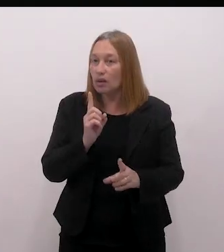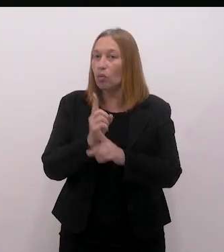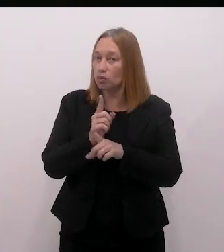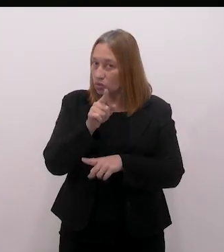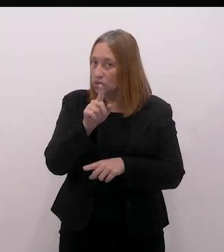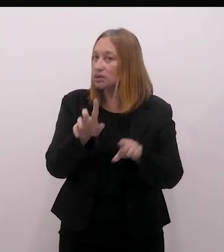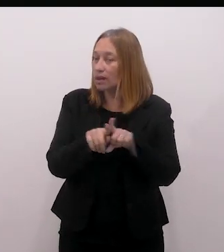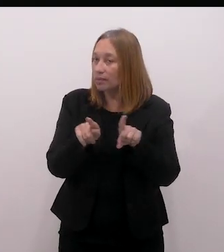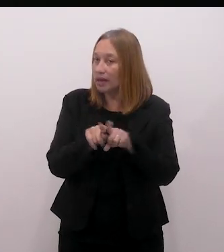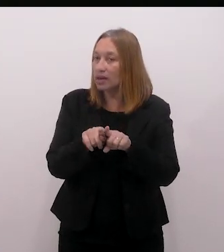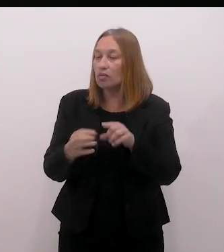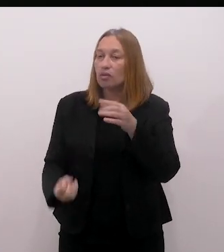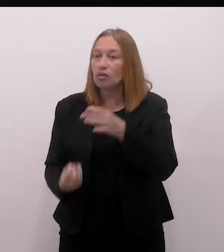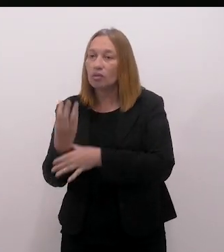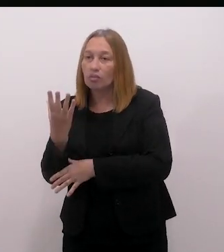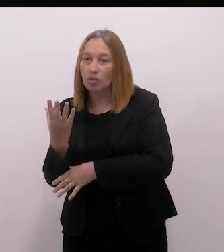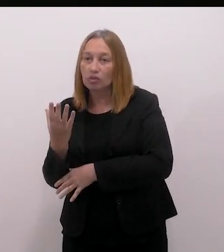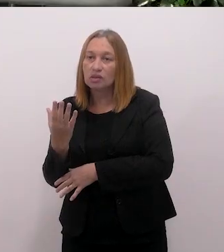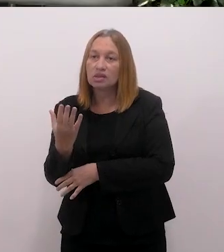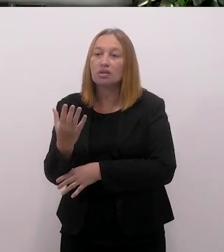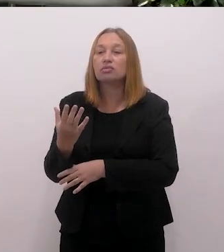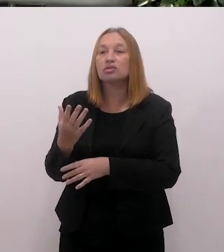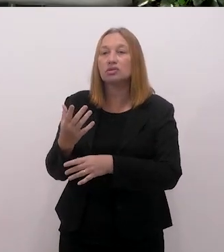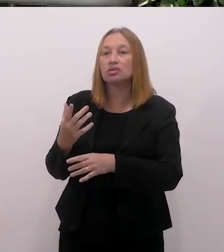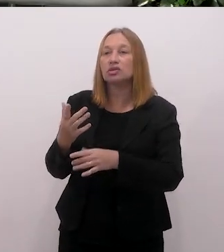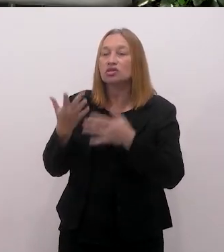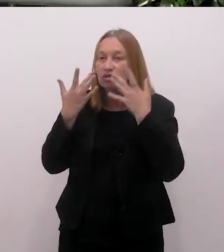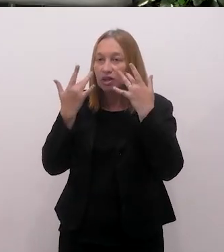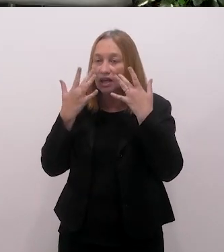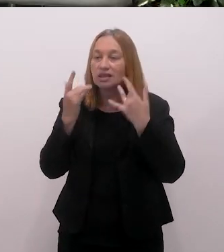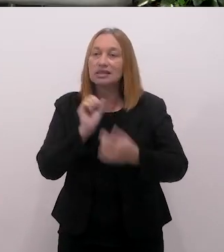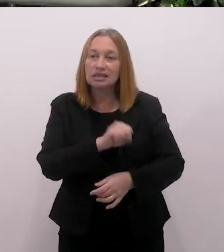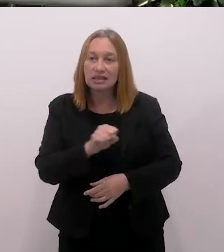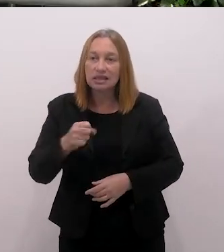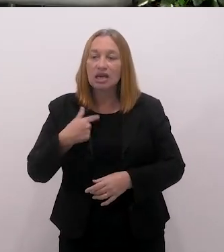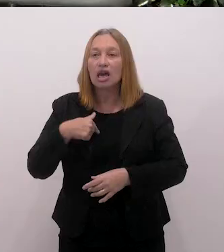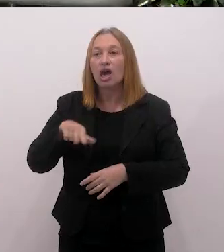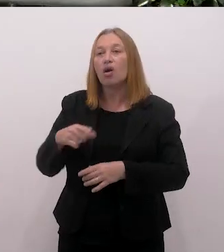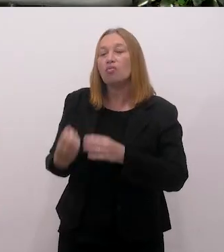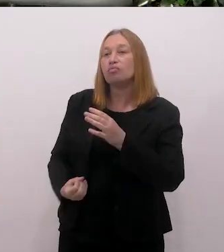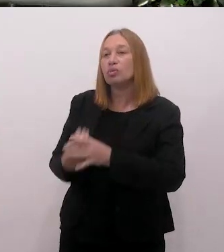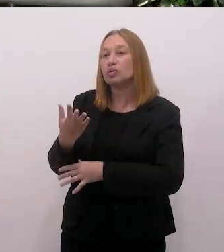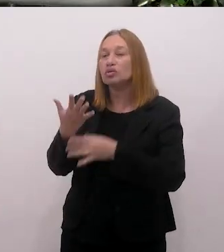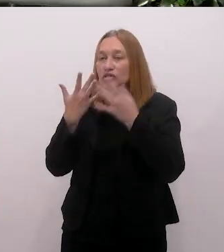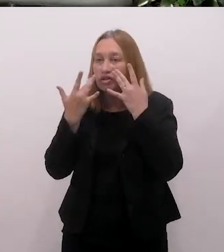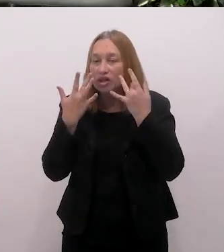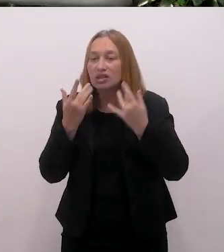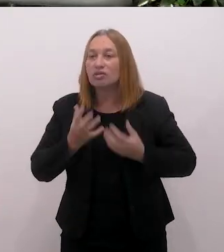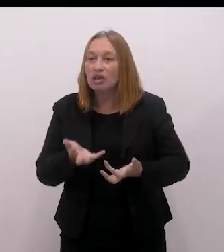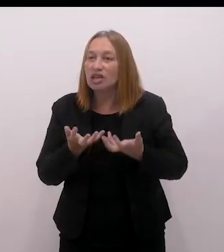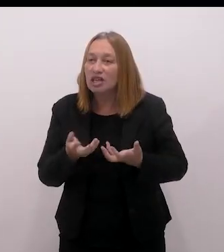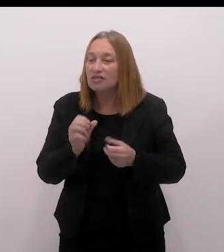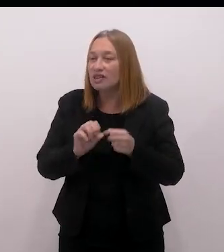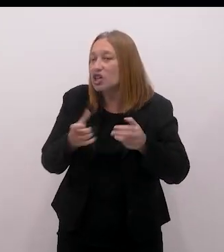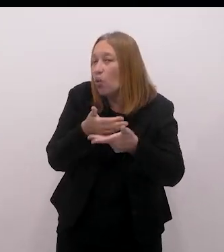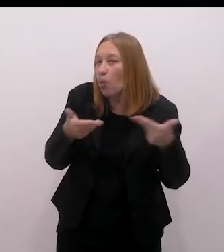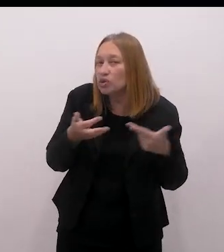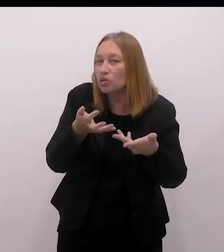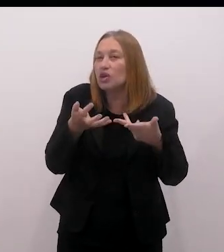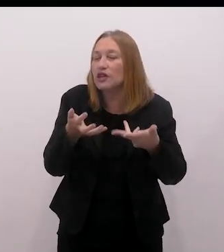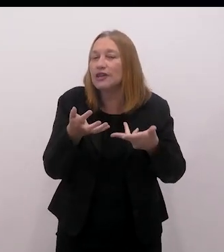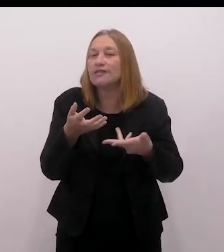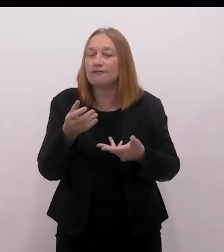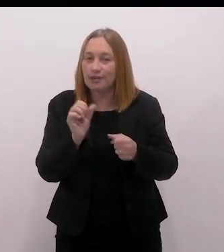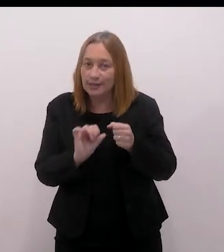né? Você também se descobriu produtora. Exatamente. Eu fui ser produtora de tanto que eu queria fazer coisas que eu